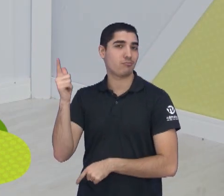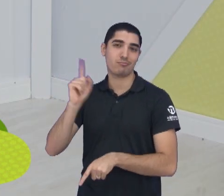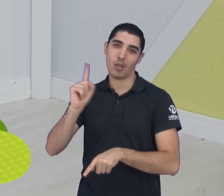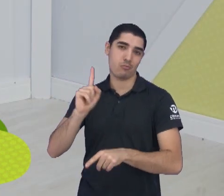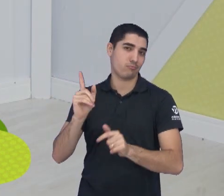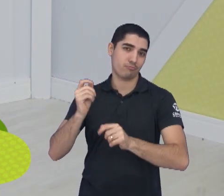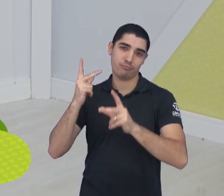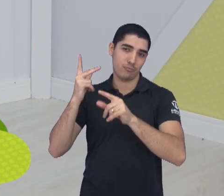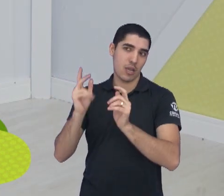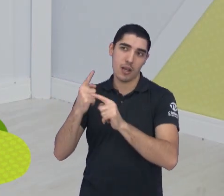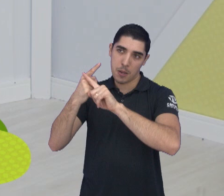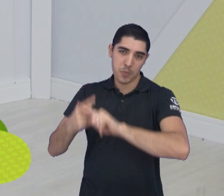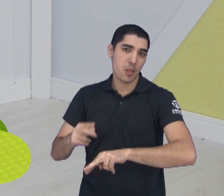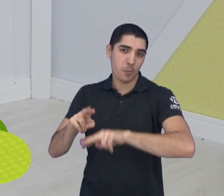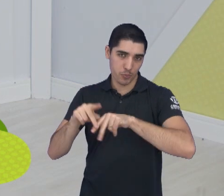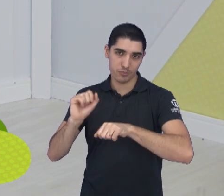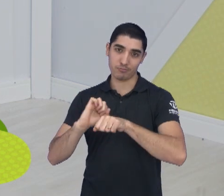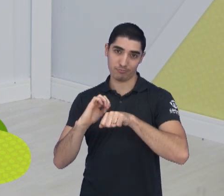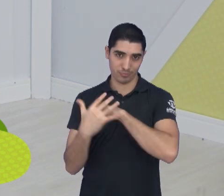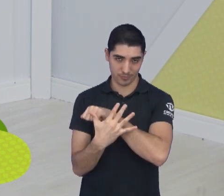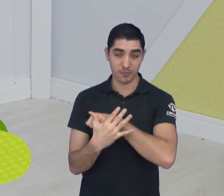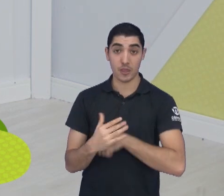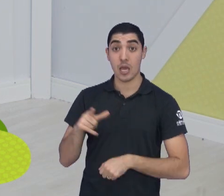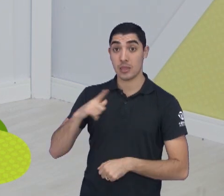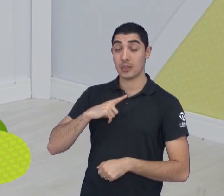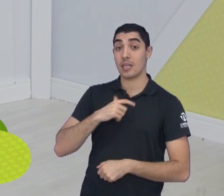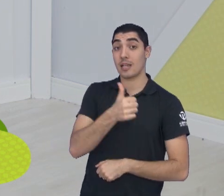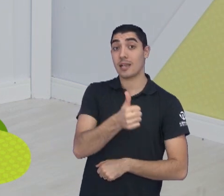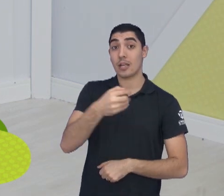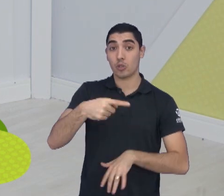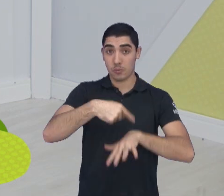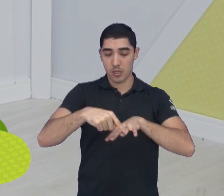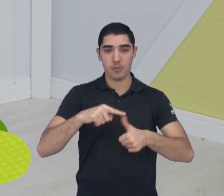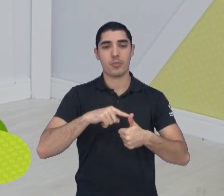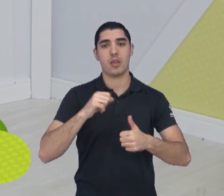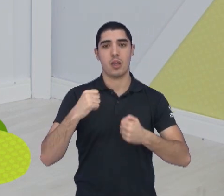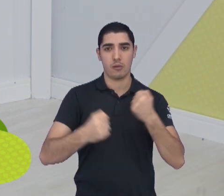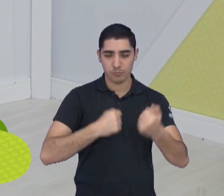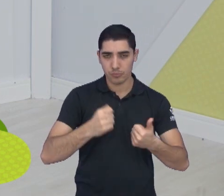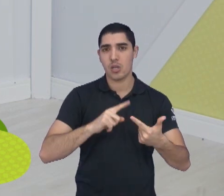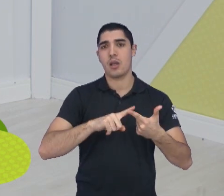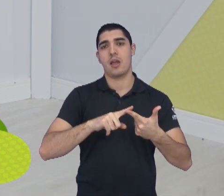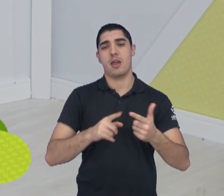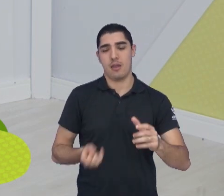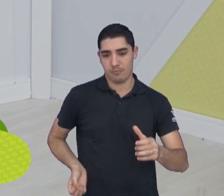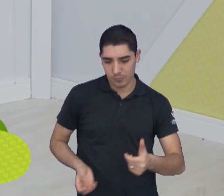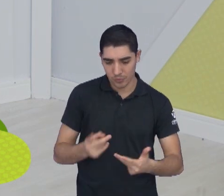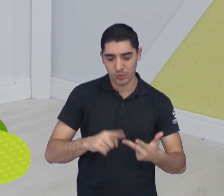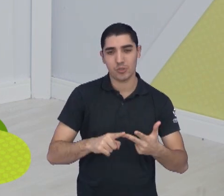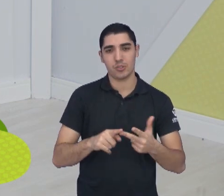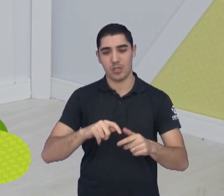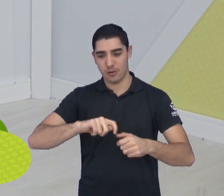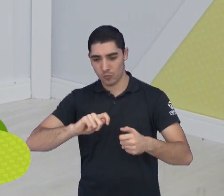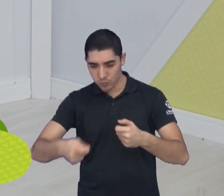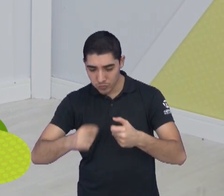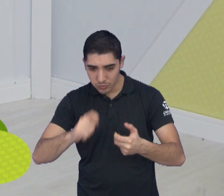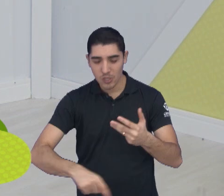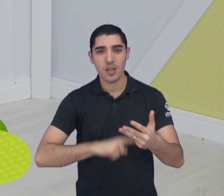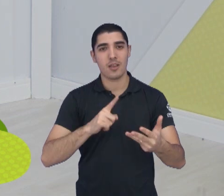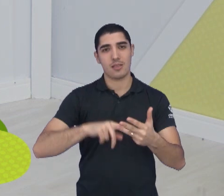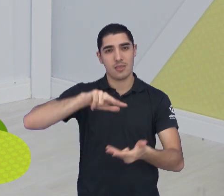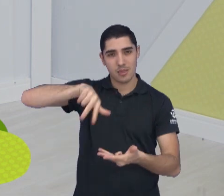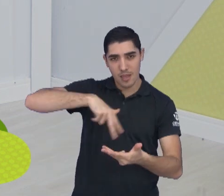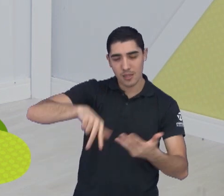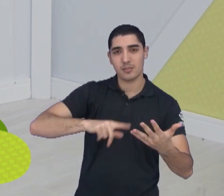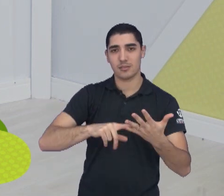São José disputará a competição em 14 modalidades: atletismo, bocha, buraco, coreografia, damas, dança de salão,